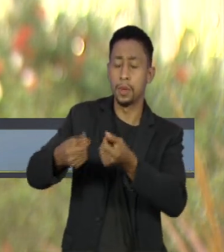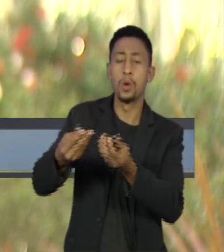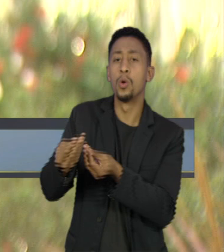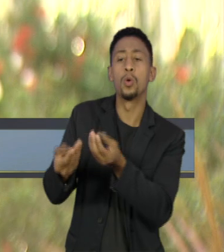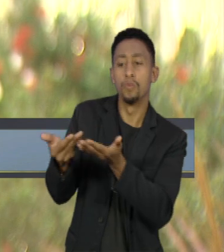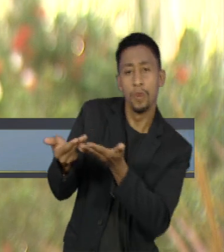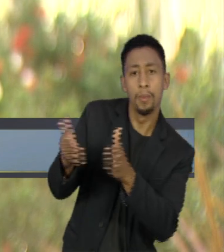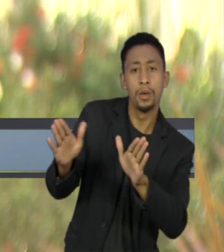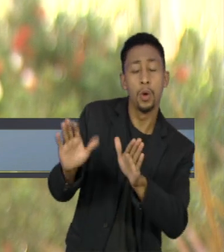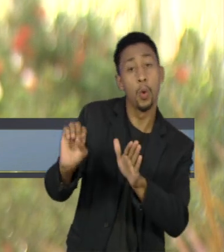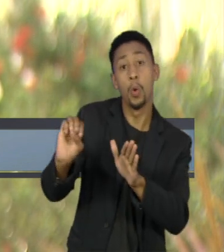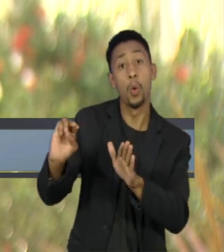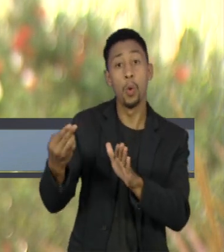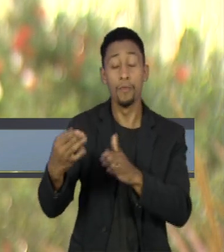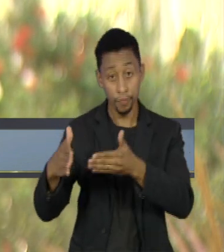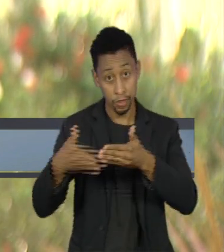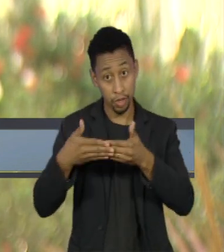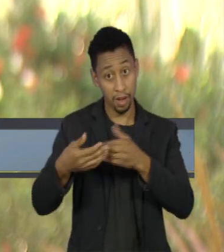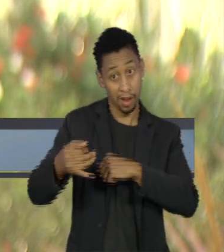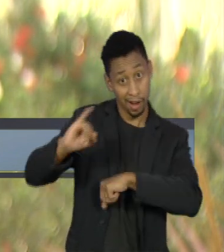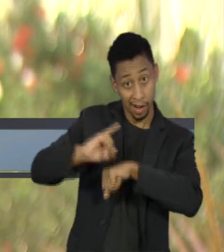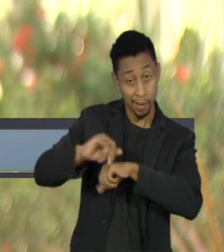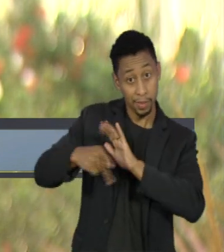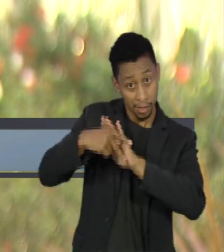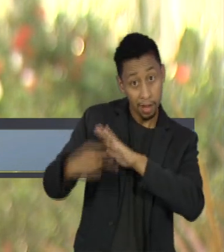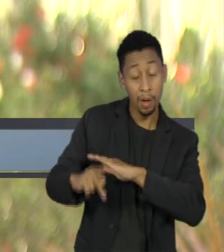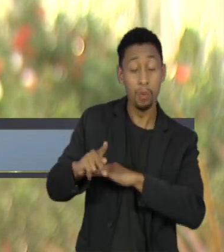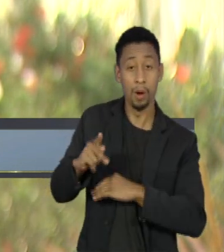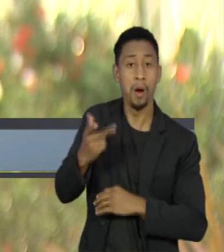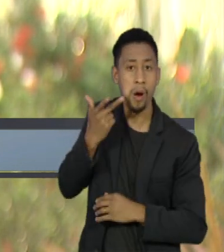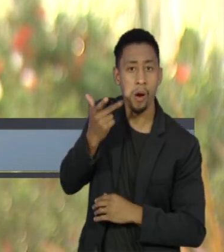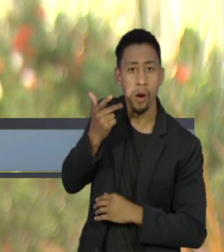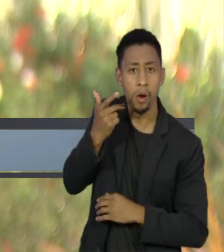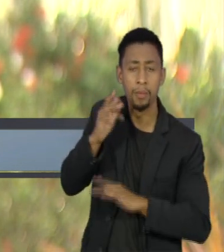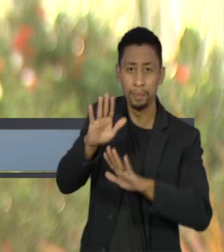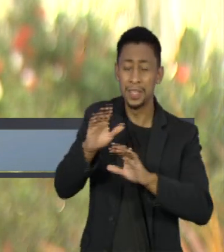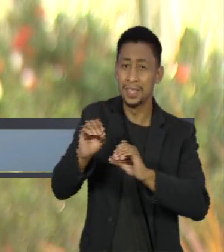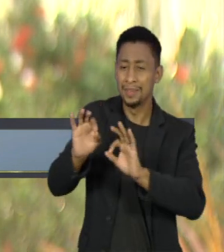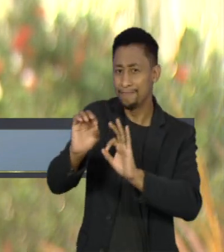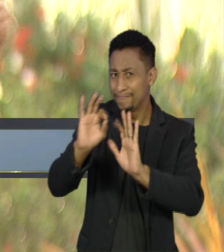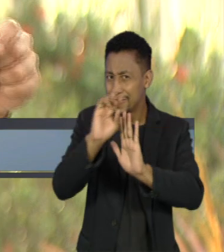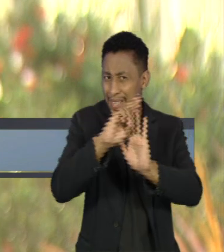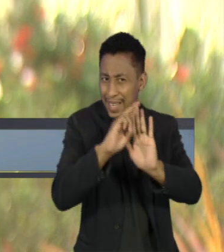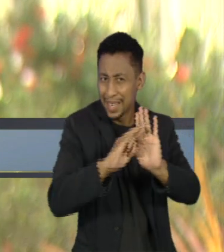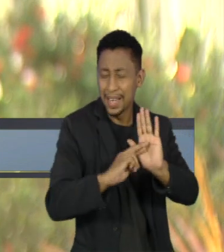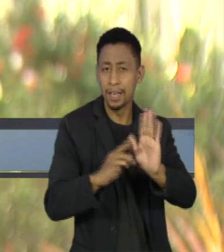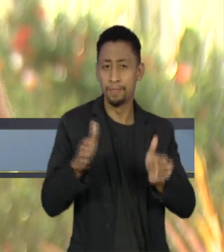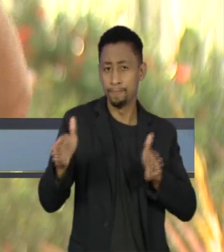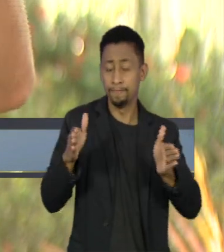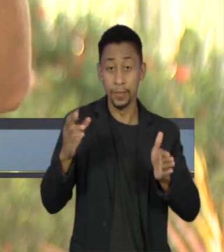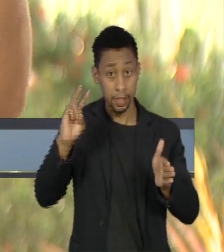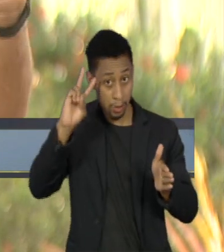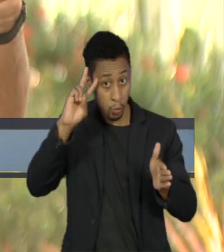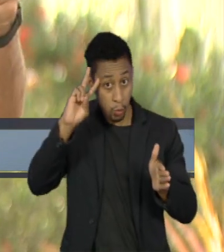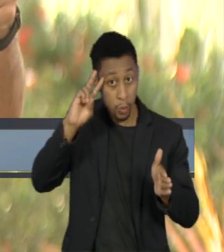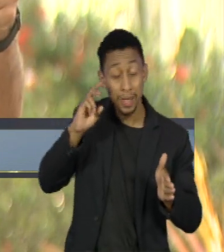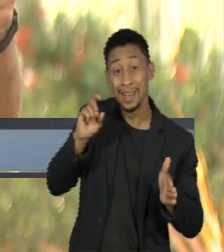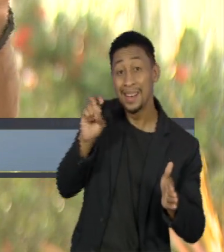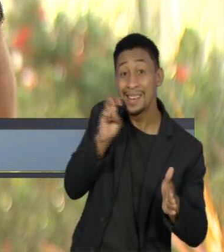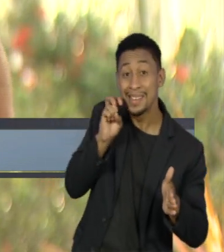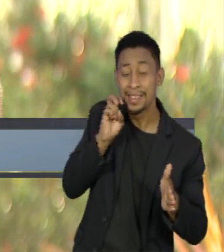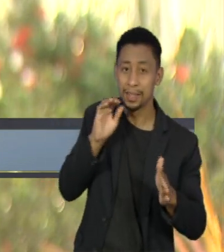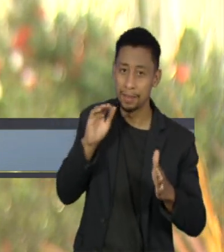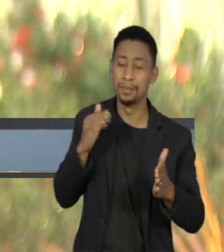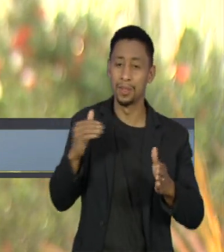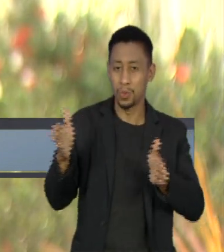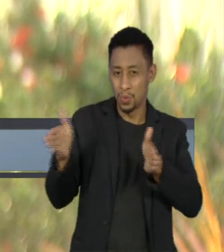na capital, Fortaleza. Segundo as novas normas, esses estabelecimentos só poderão funcionar de segunda a quinta até às 8 horas da